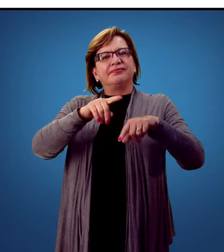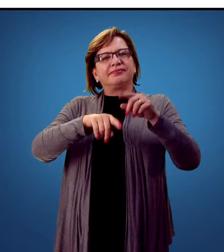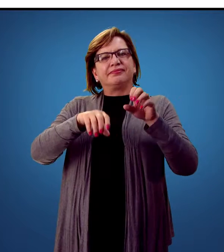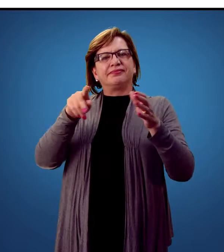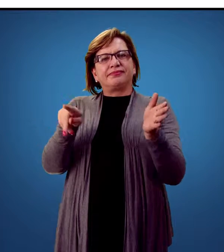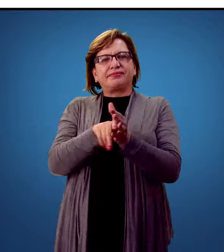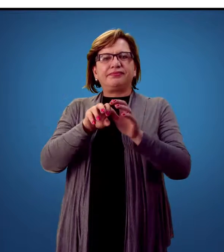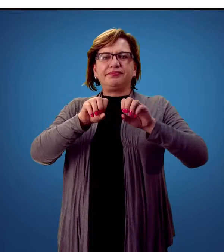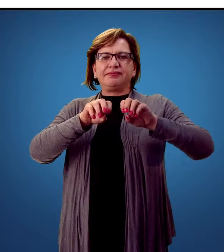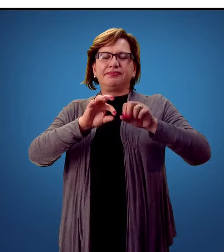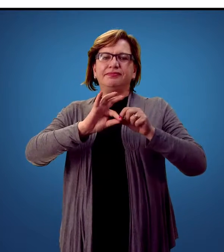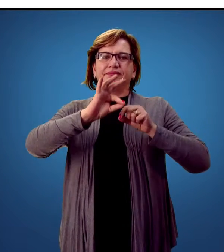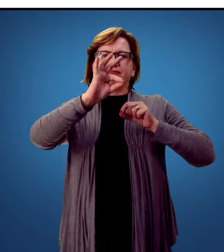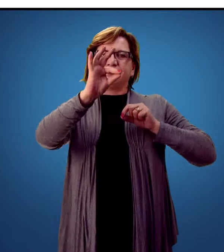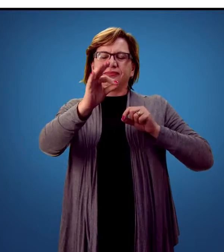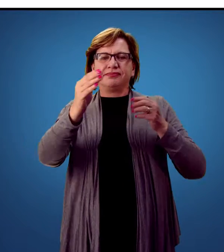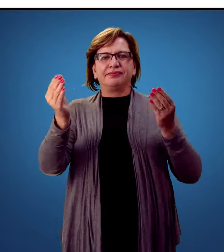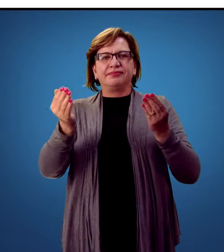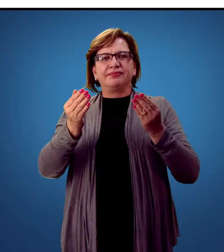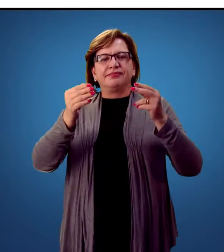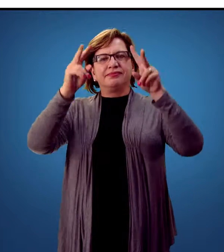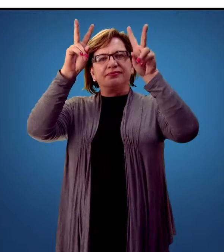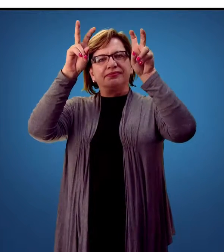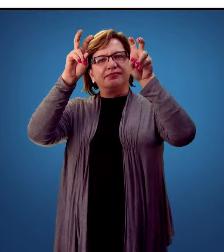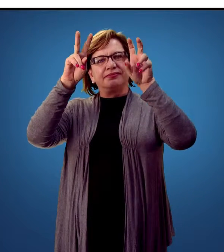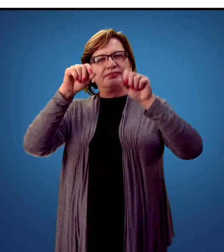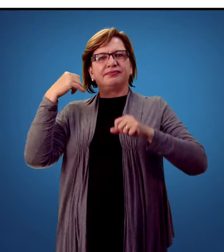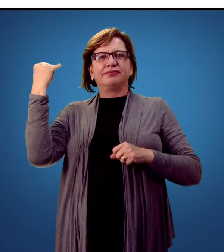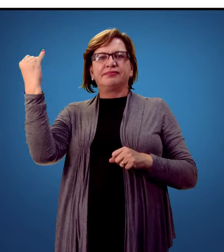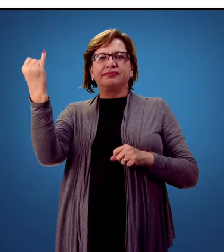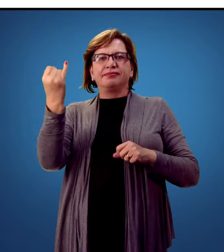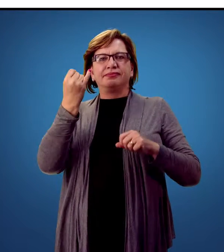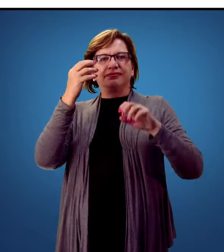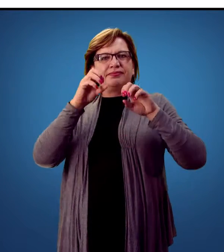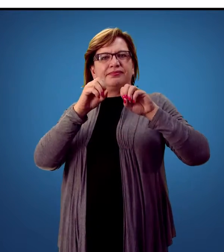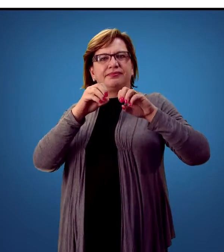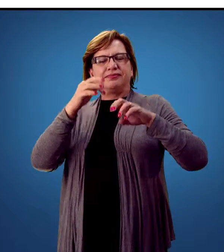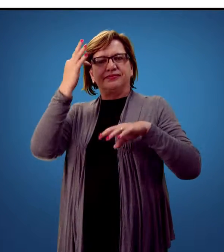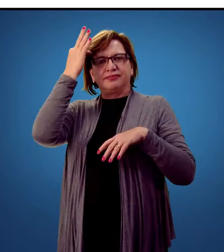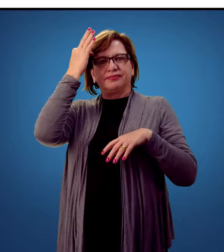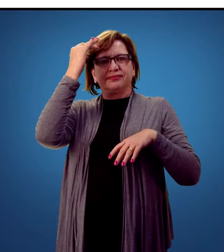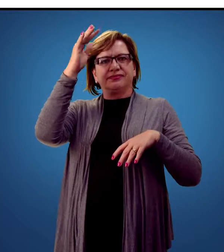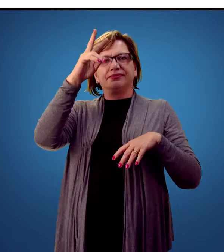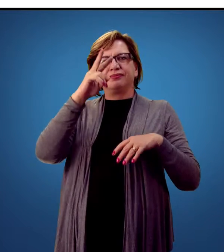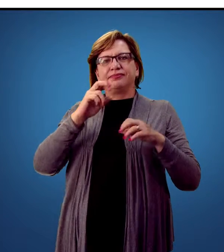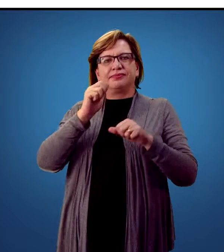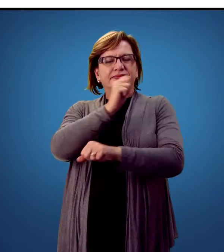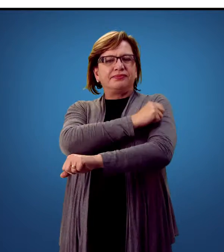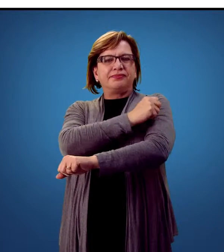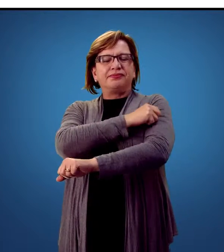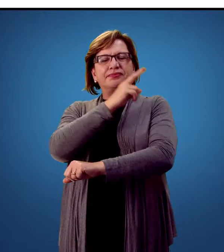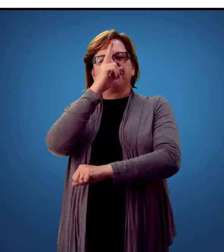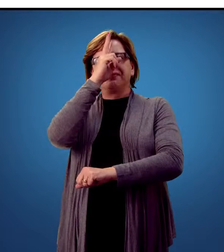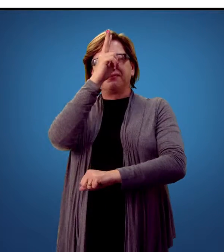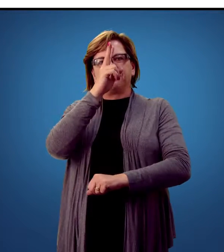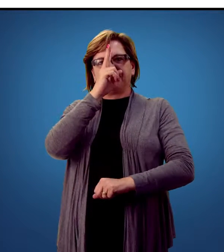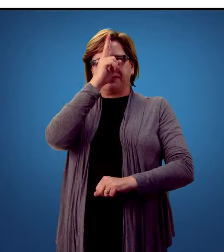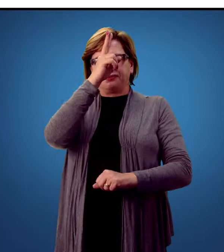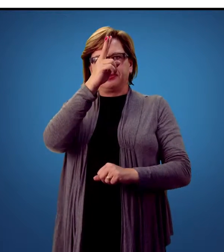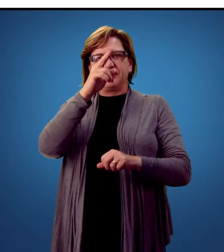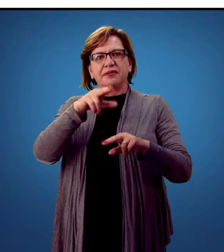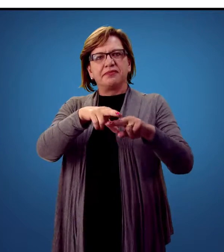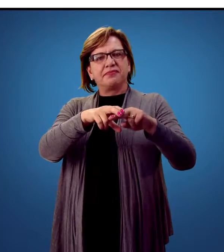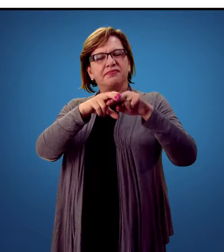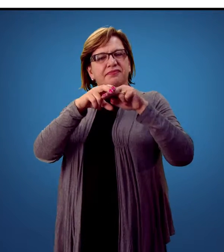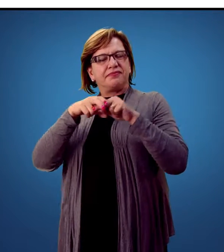ead nessa unidade trataremos da importância do ensino de filosofia para os alunos do ensino médio para